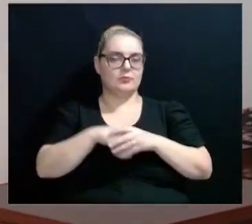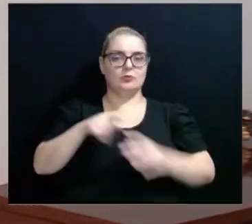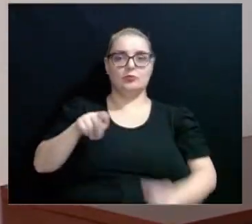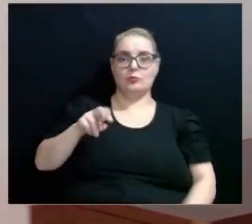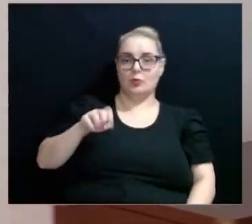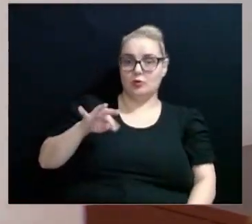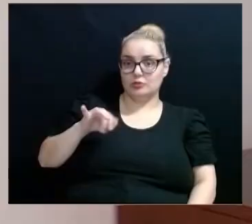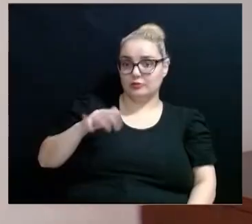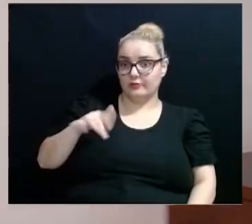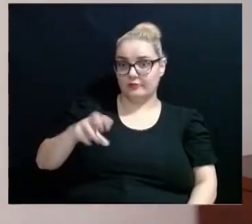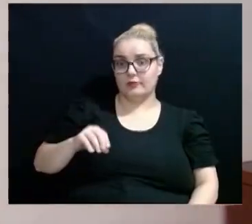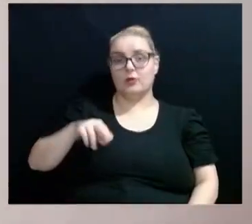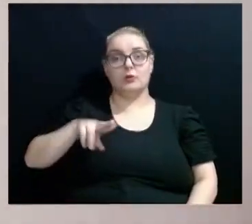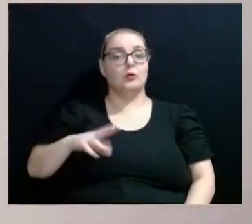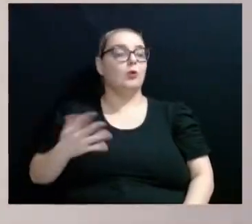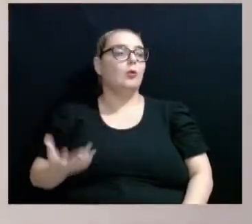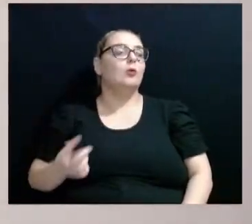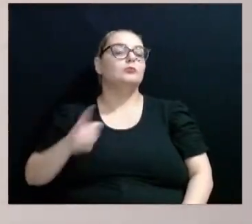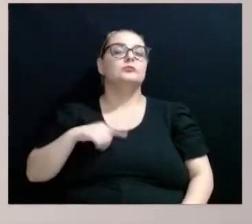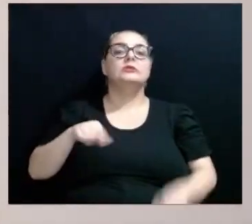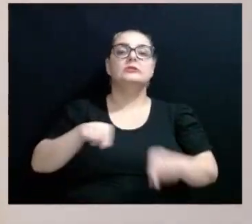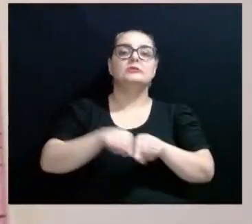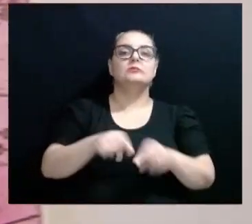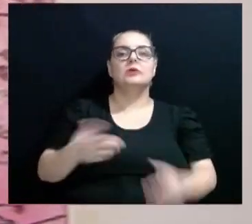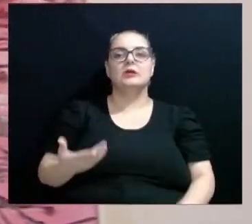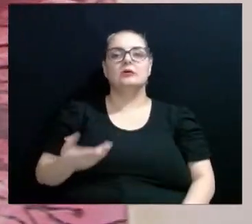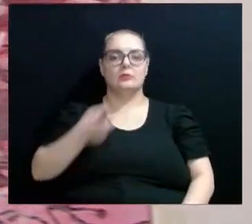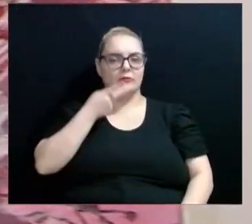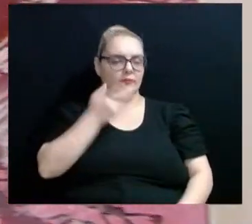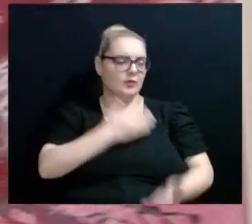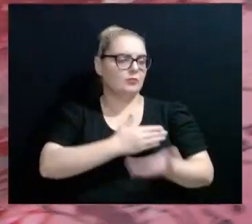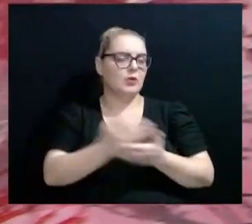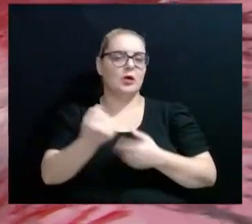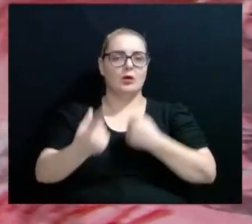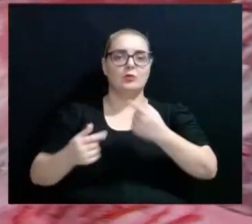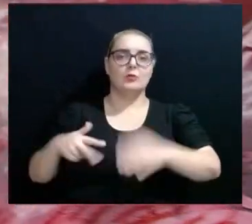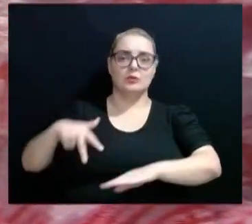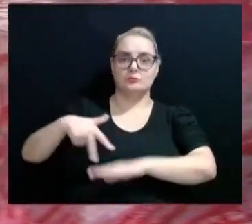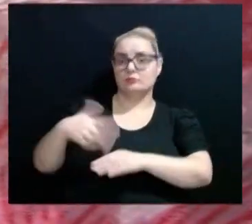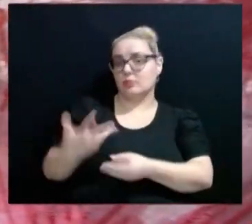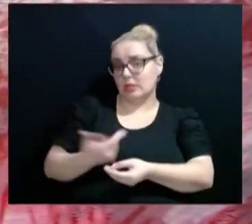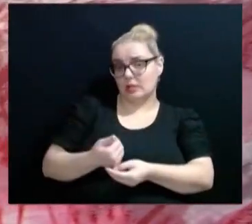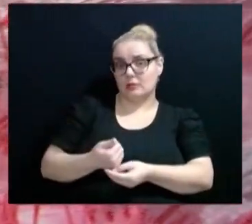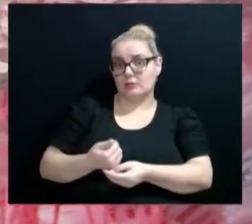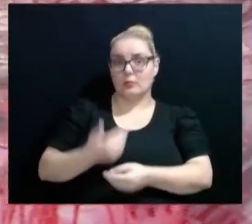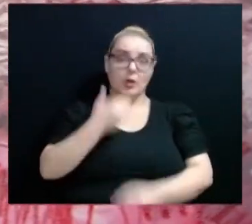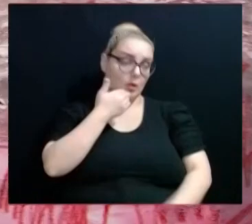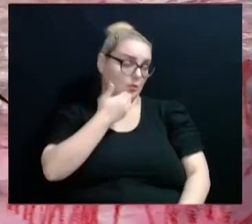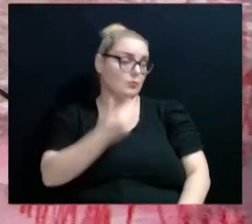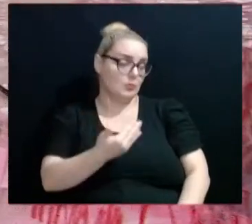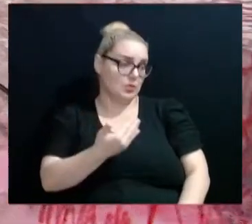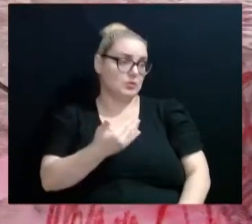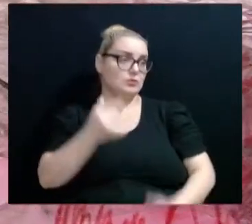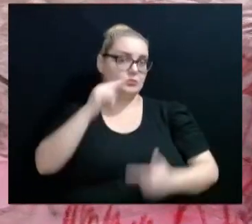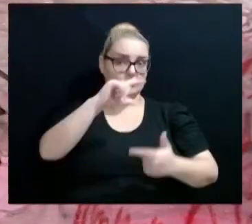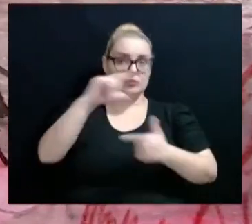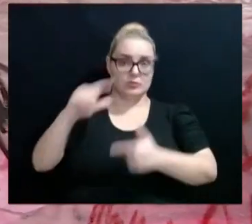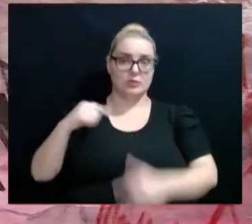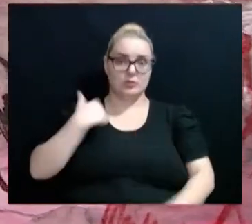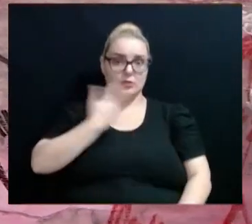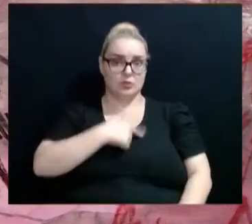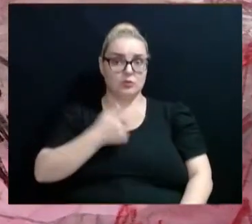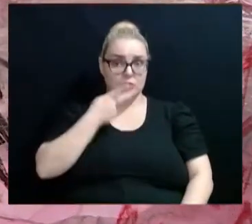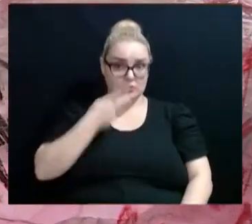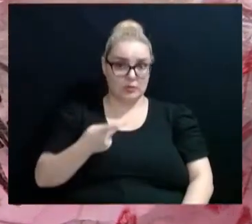daquele portfólio que você já tem? Ou existe também, até eu falei no início, que alguns artistas trabalham, por exemplo, com encomendas de